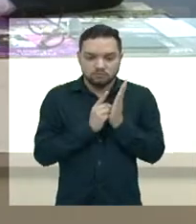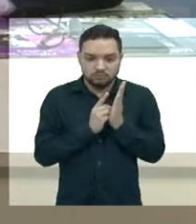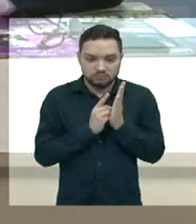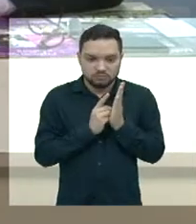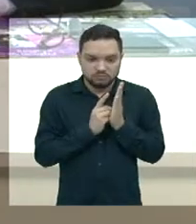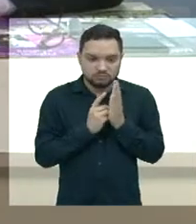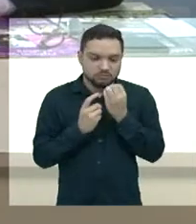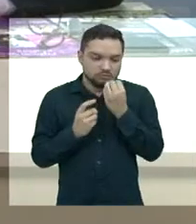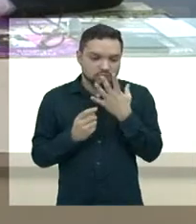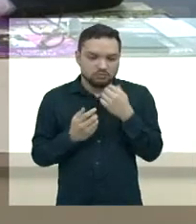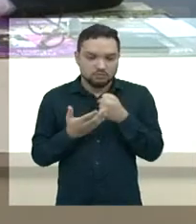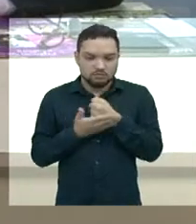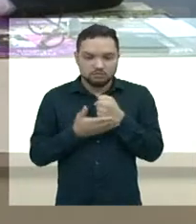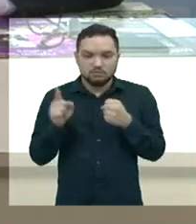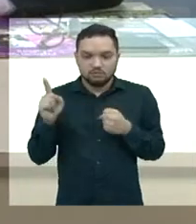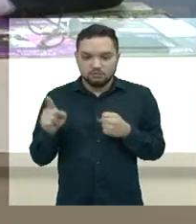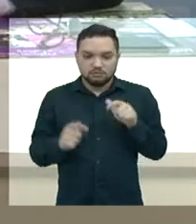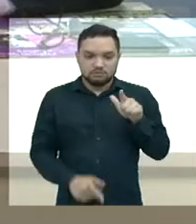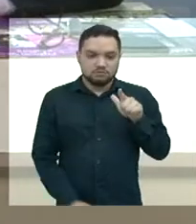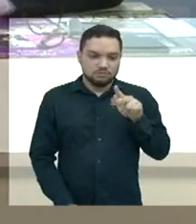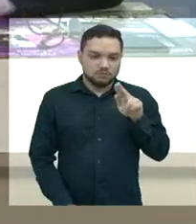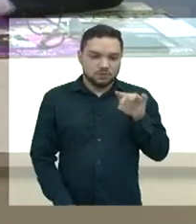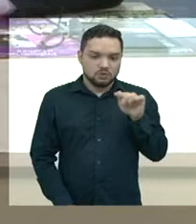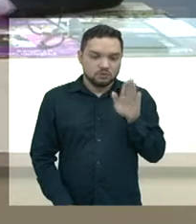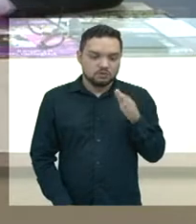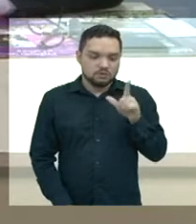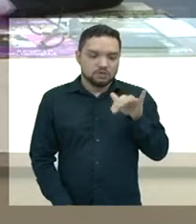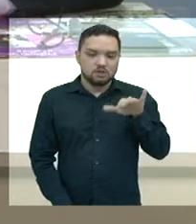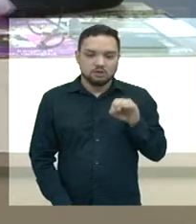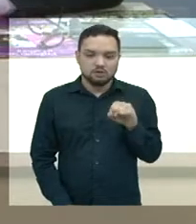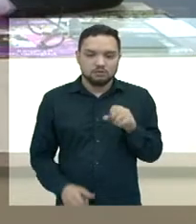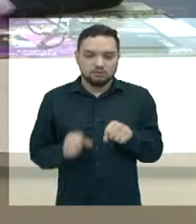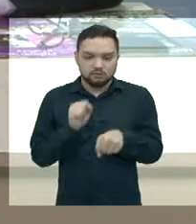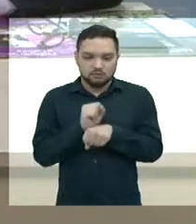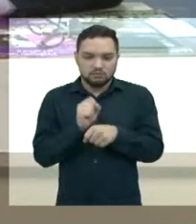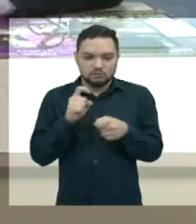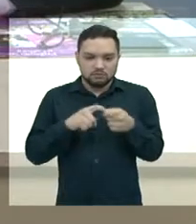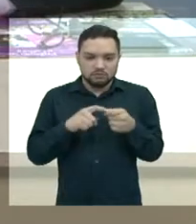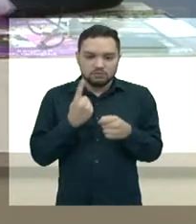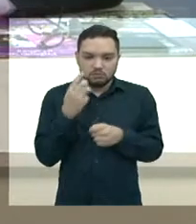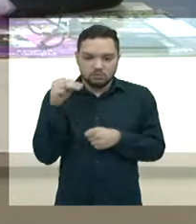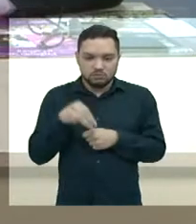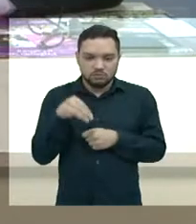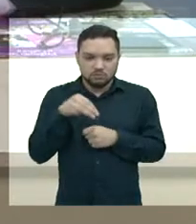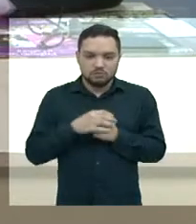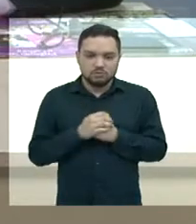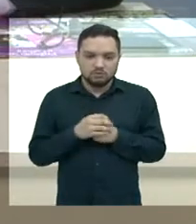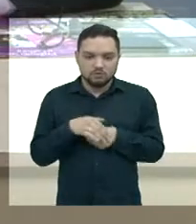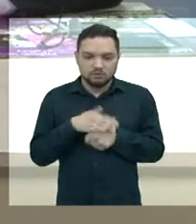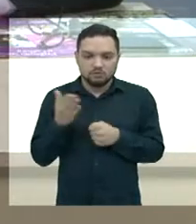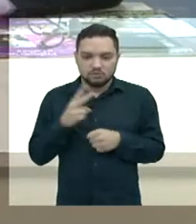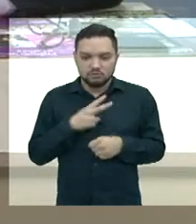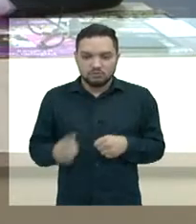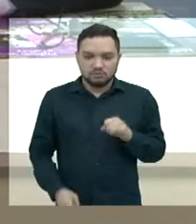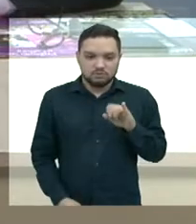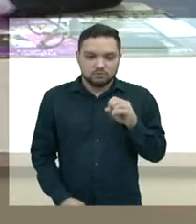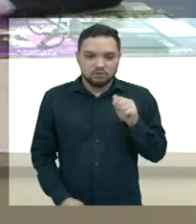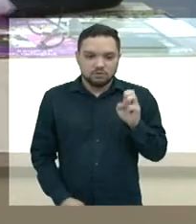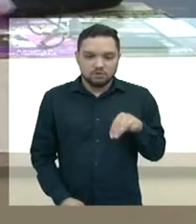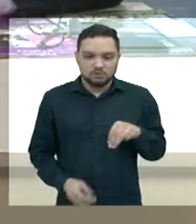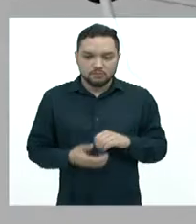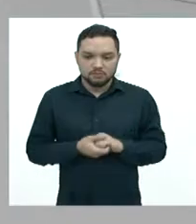bem embasada do consultor político Luiz Cláudio Ferreira Barbosa. Nós voltaremos em 1 minuto conversando com o vereador Joaquim